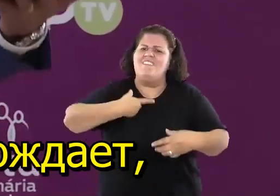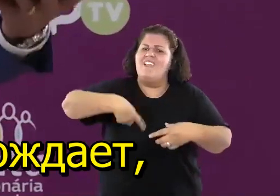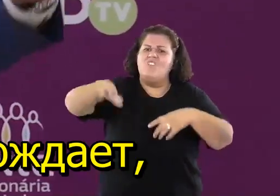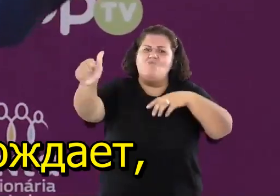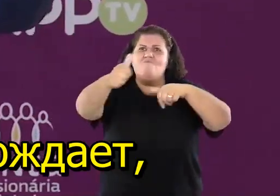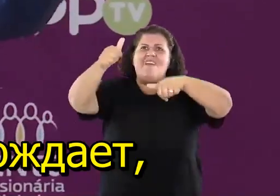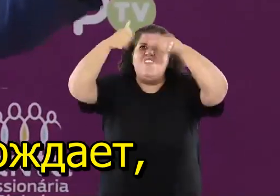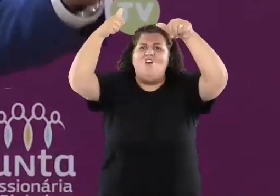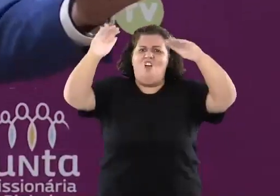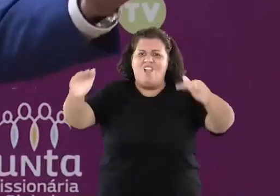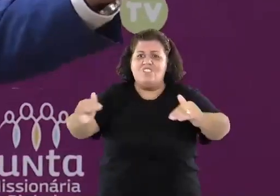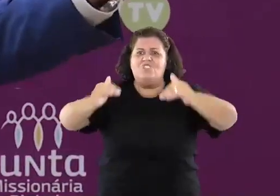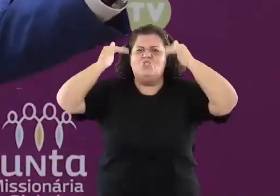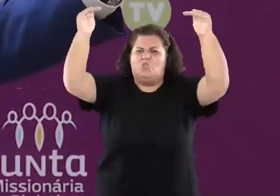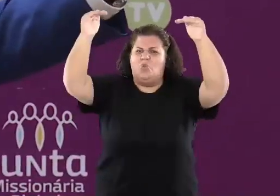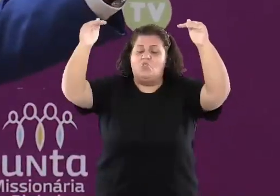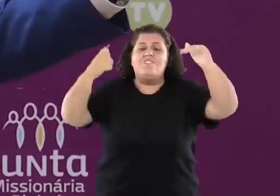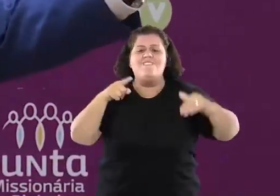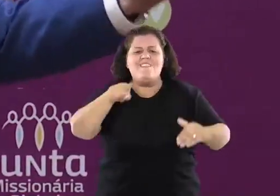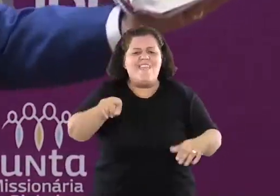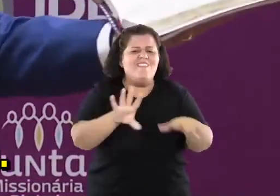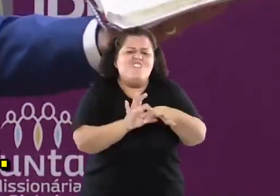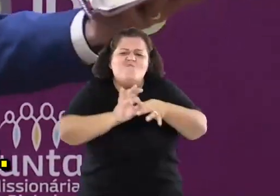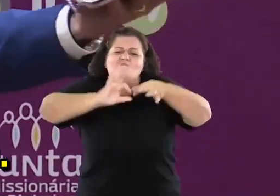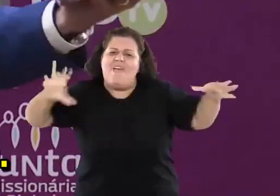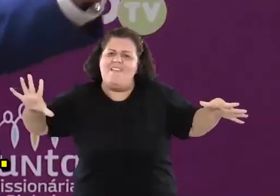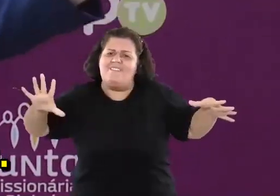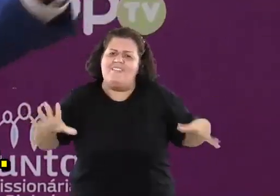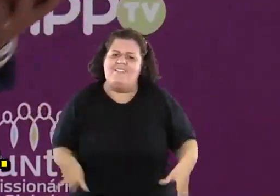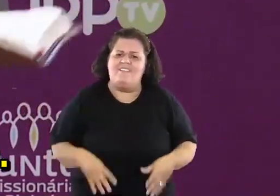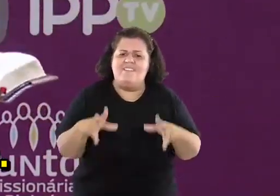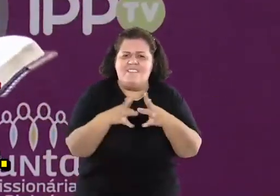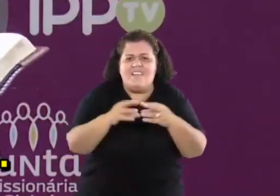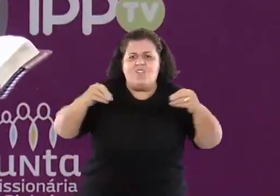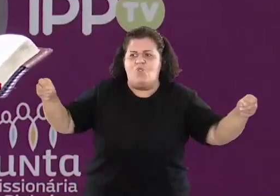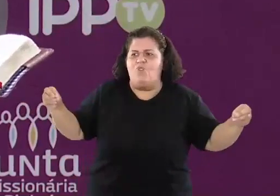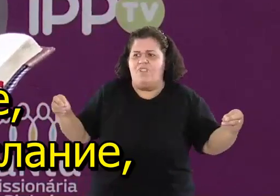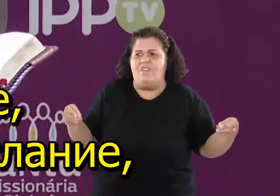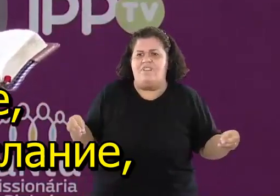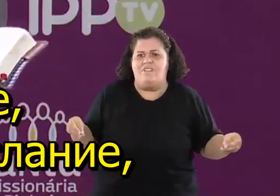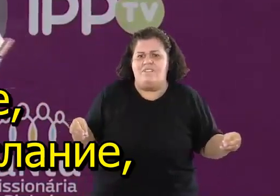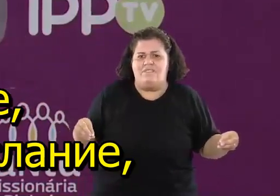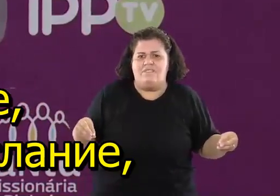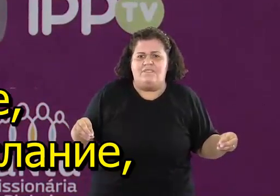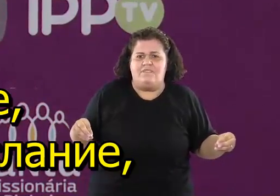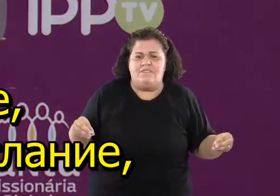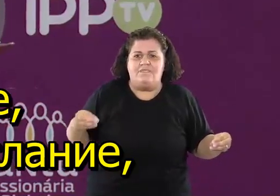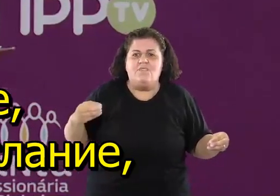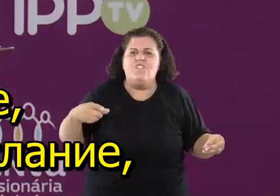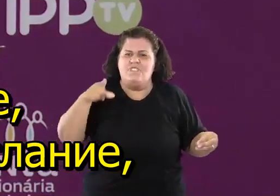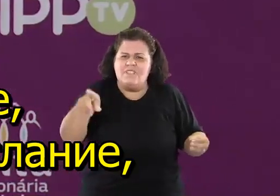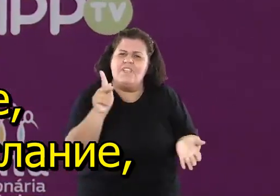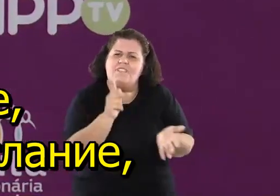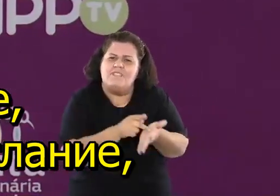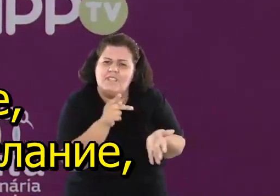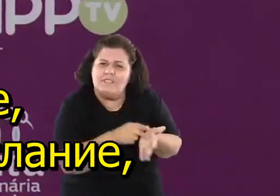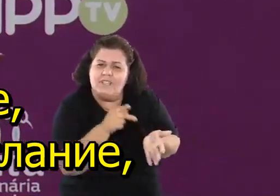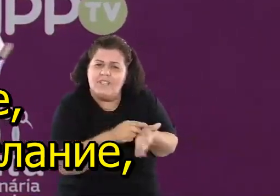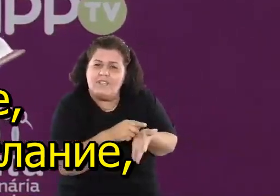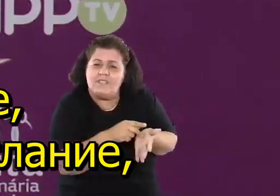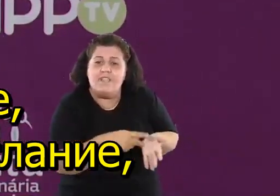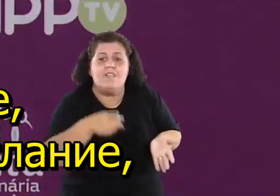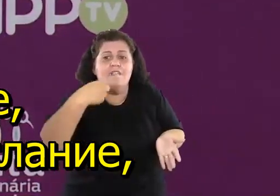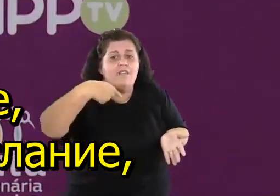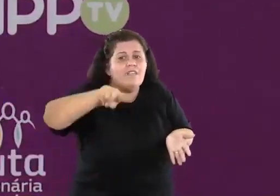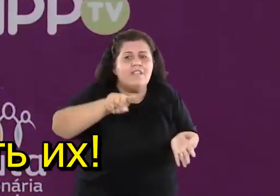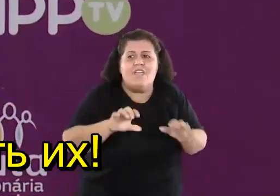que Ele liberta e que Ele vai voltar. Leve essa mensagem. Pode ter certeza, aqueles que saem